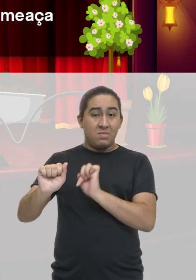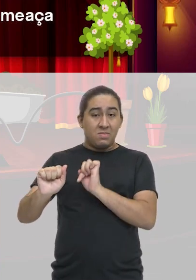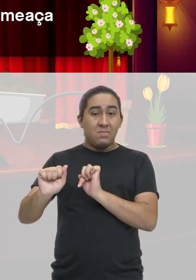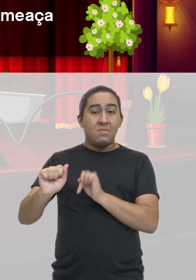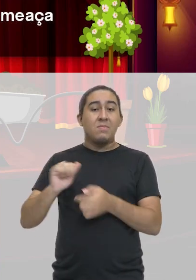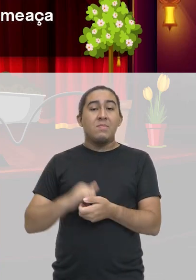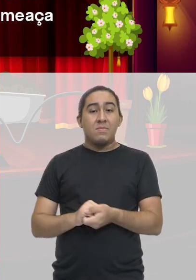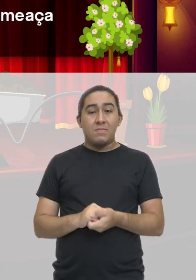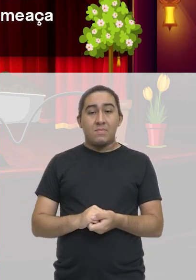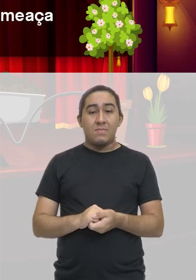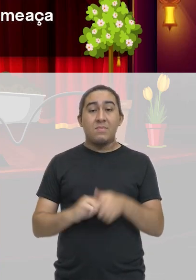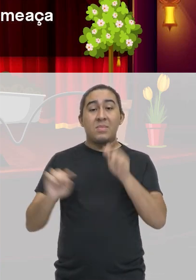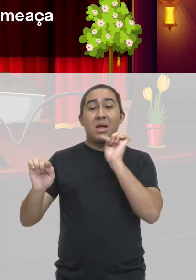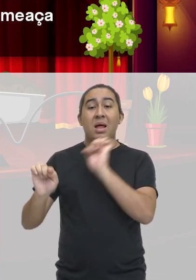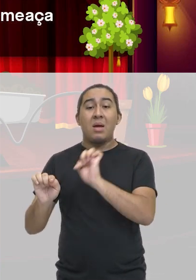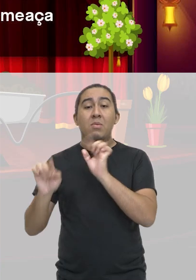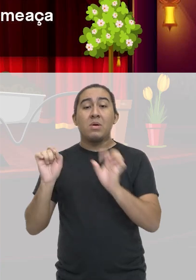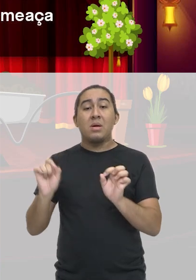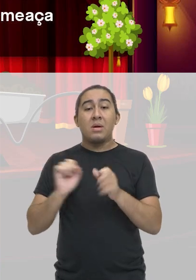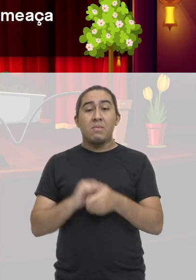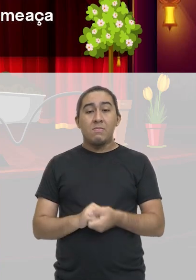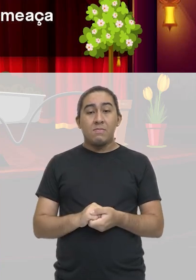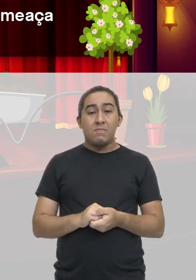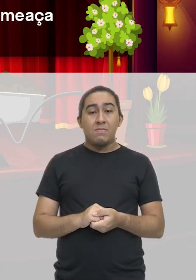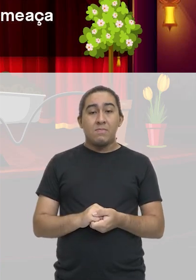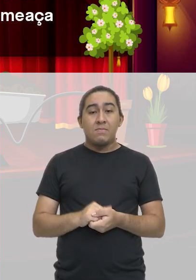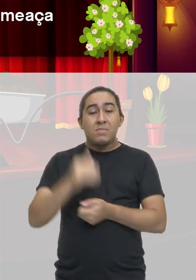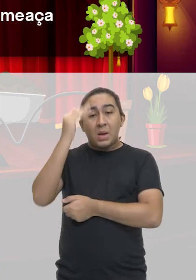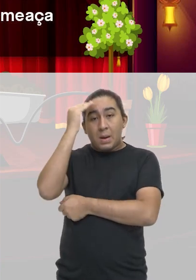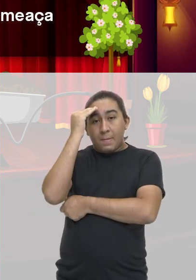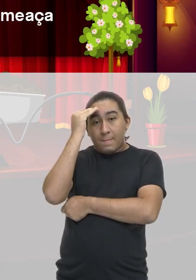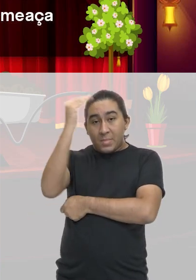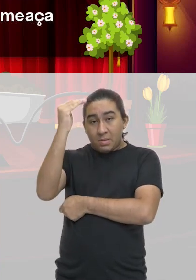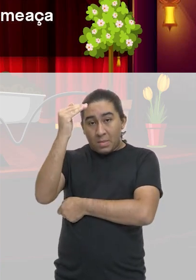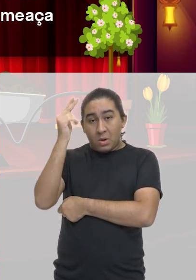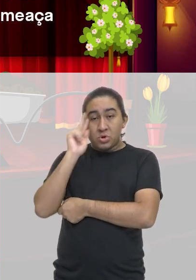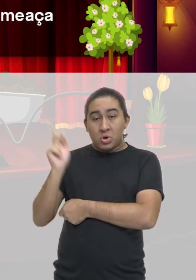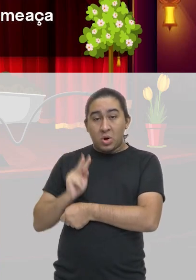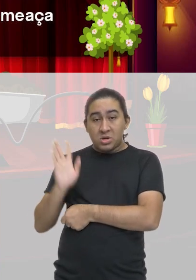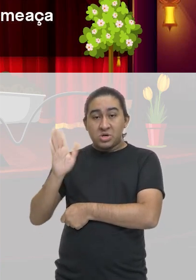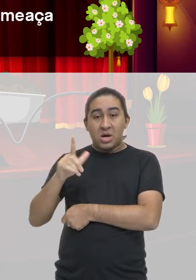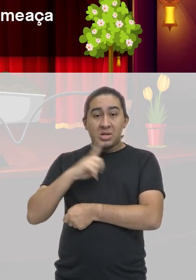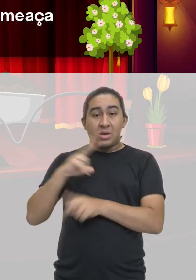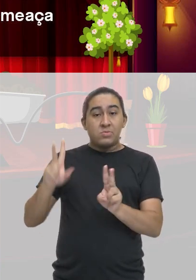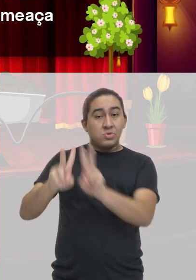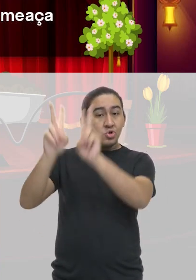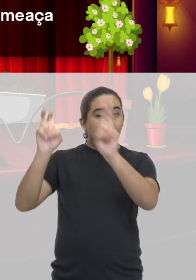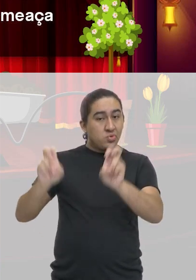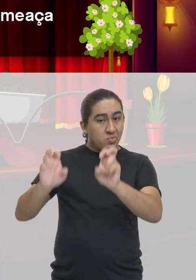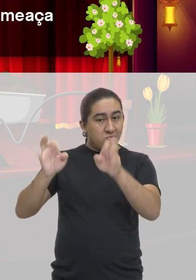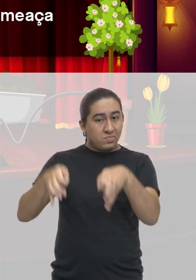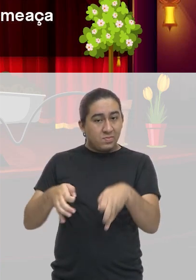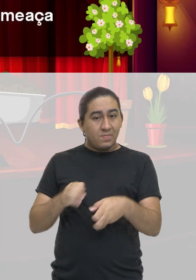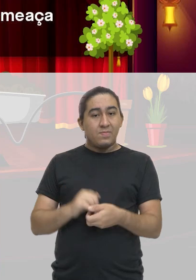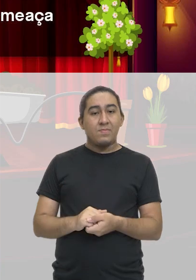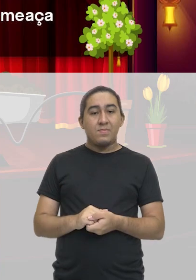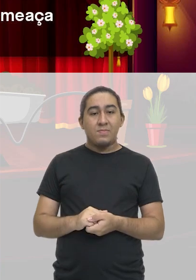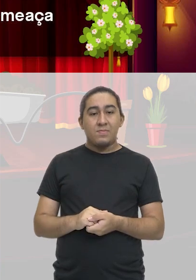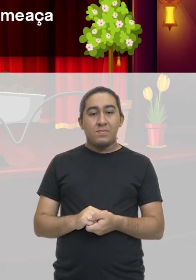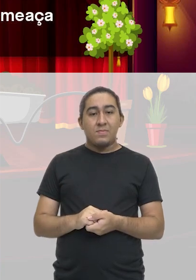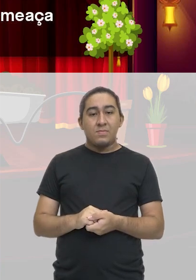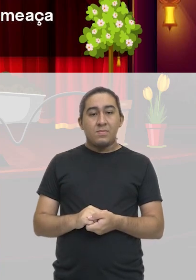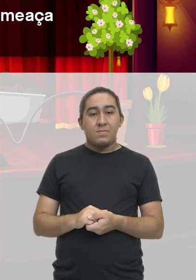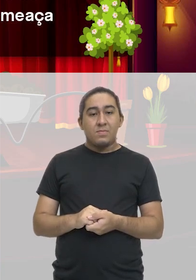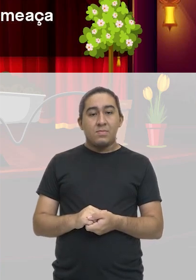tecelã. Então, ela é o que? A protagonista. A história já traz o título, a moça tecelã. Tá? Então,